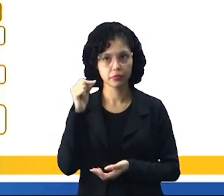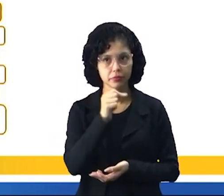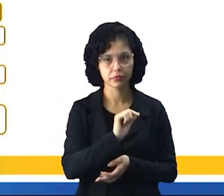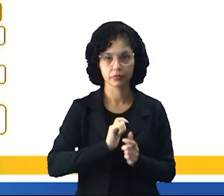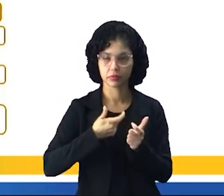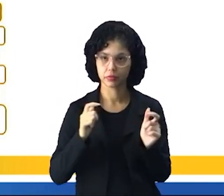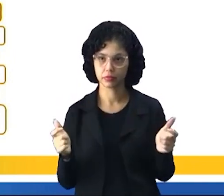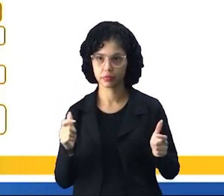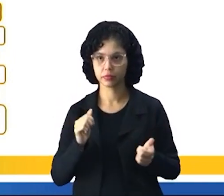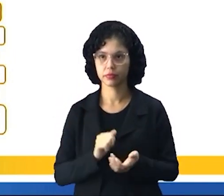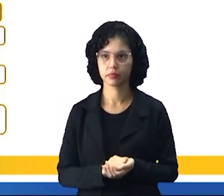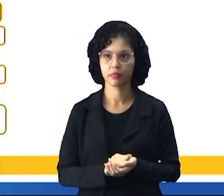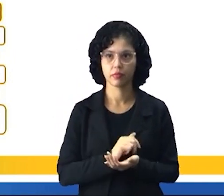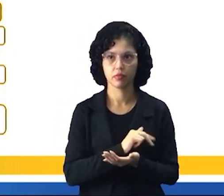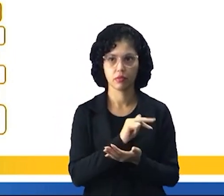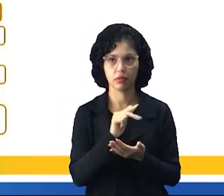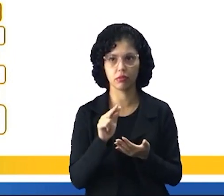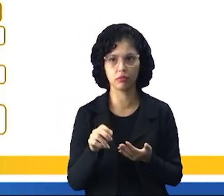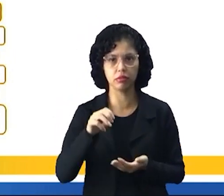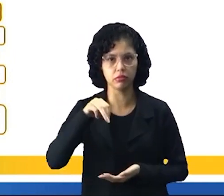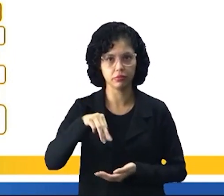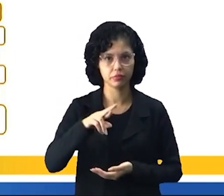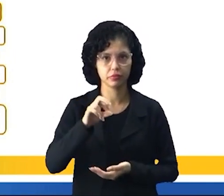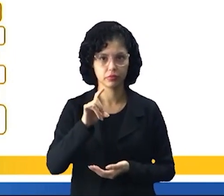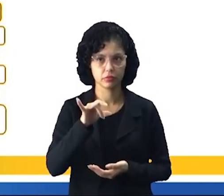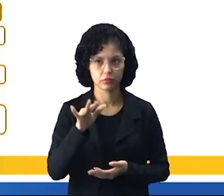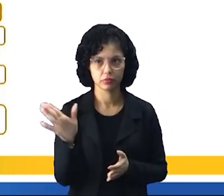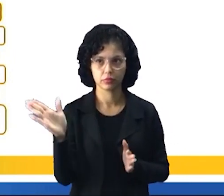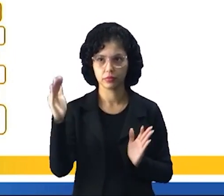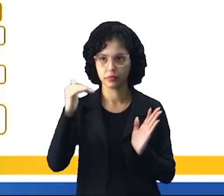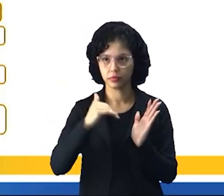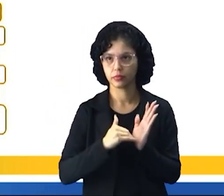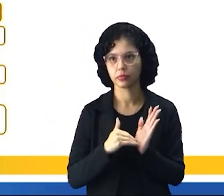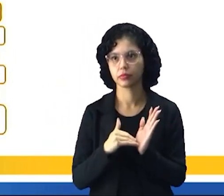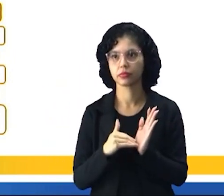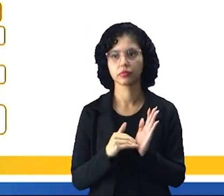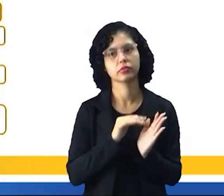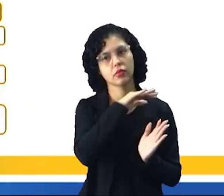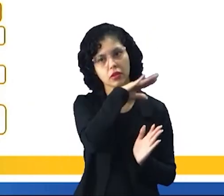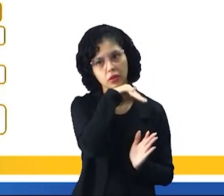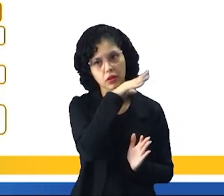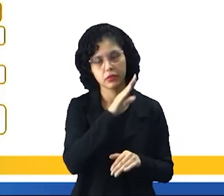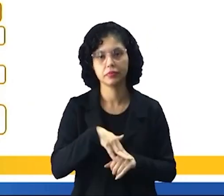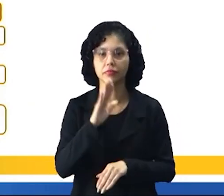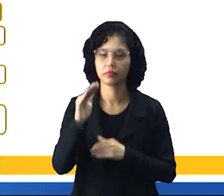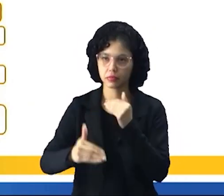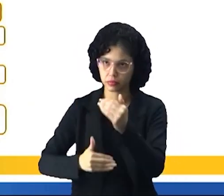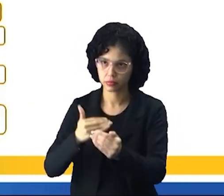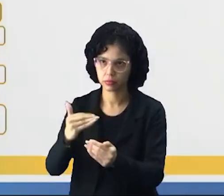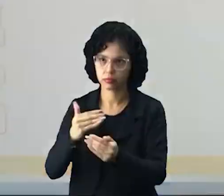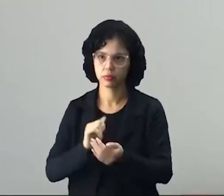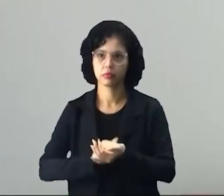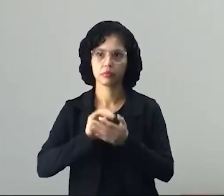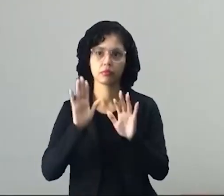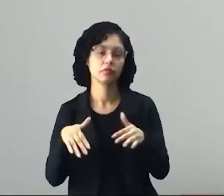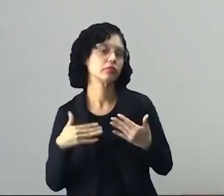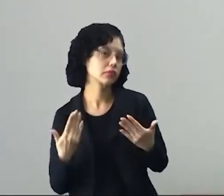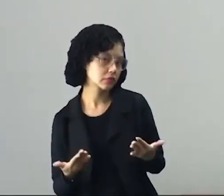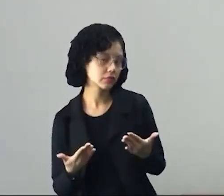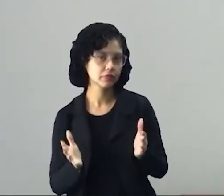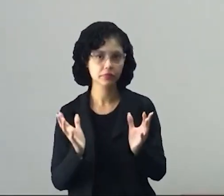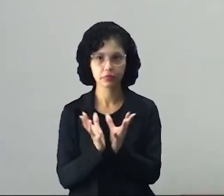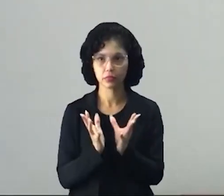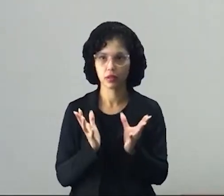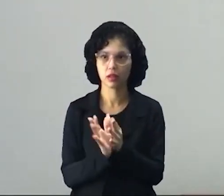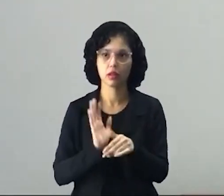em sua maioria. Então, a gente vai ter os moluscos até chegar nos animais mais evoluídos. Quais são